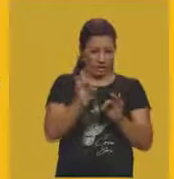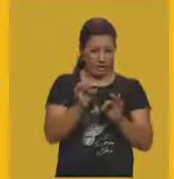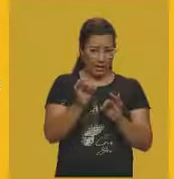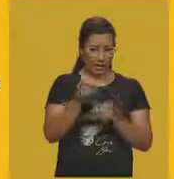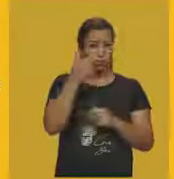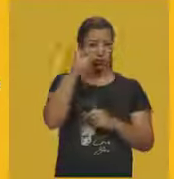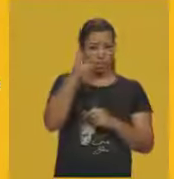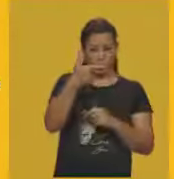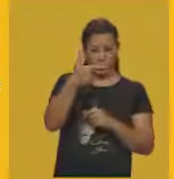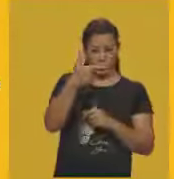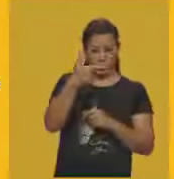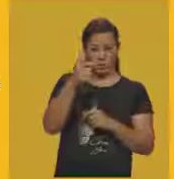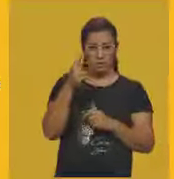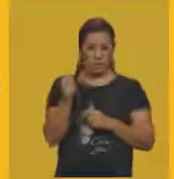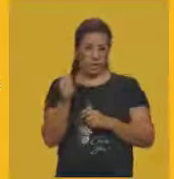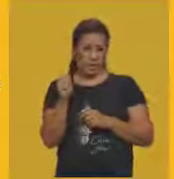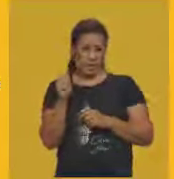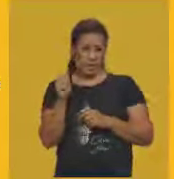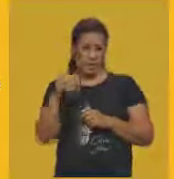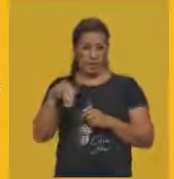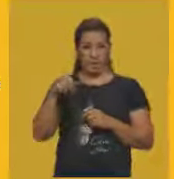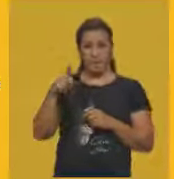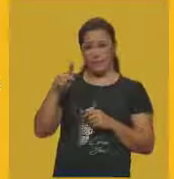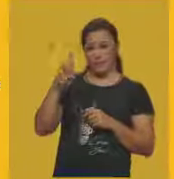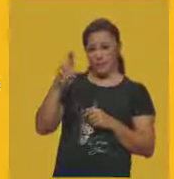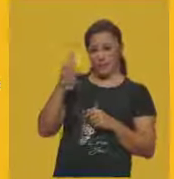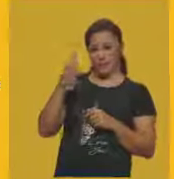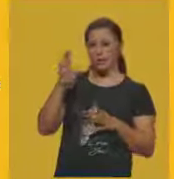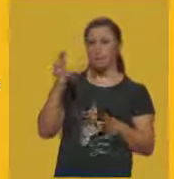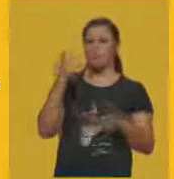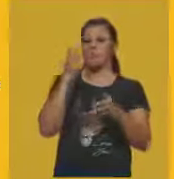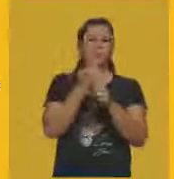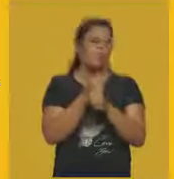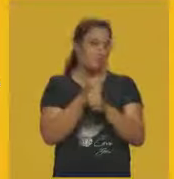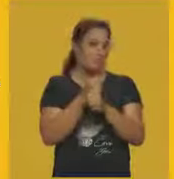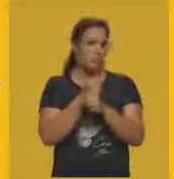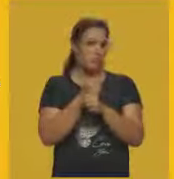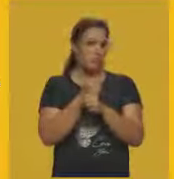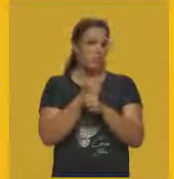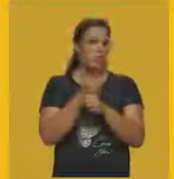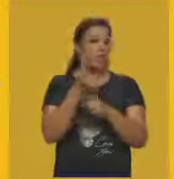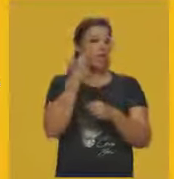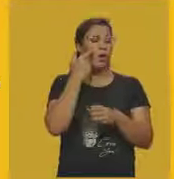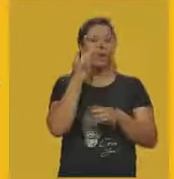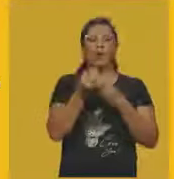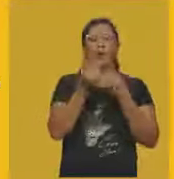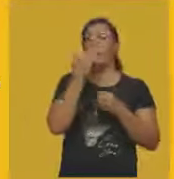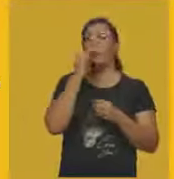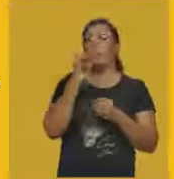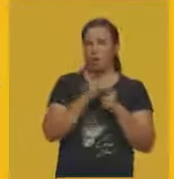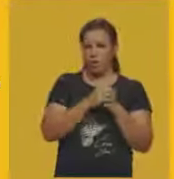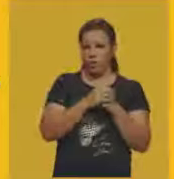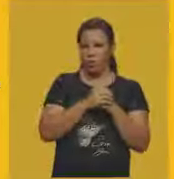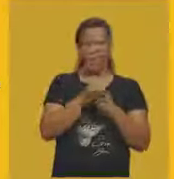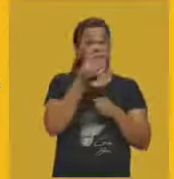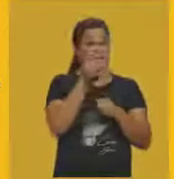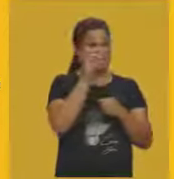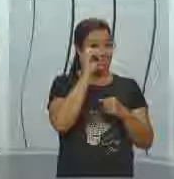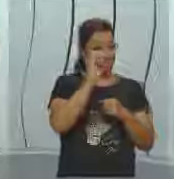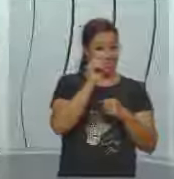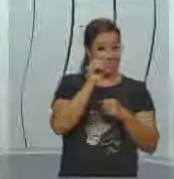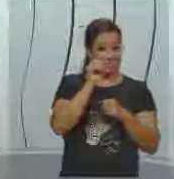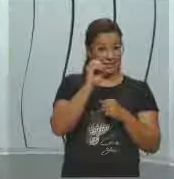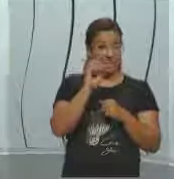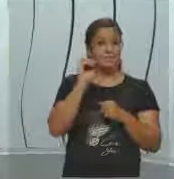2 amperes. Fazendo aqui, nós vamos encontrar que a resistência desse filamento é igual a 60